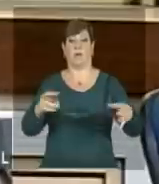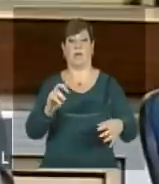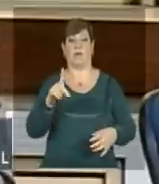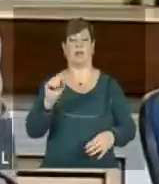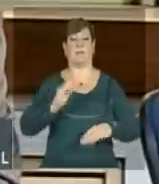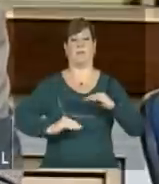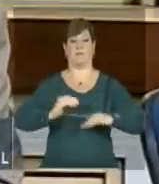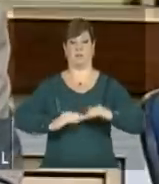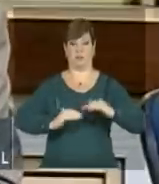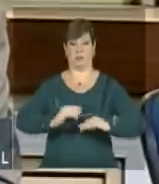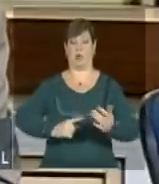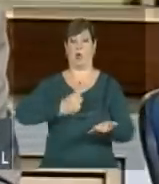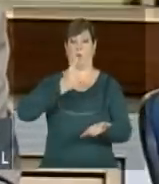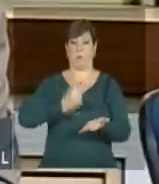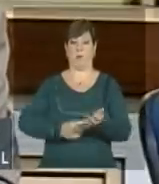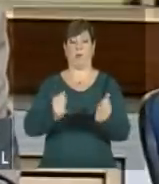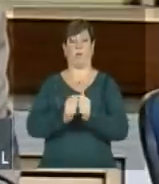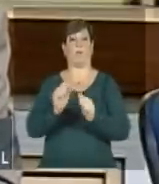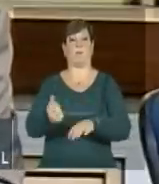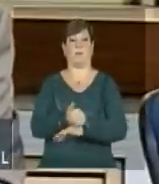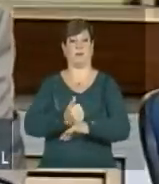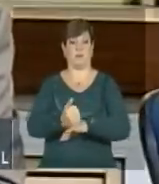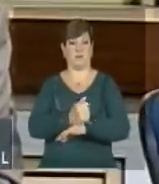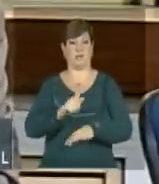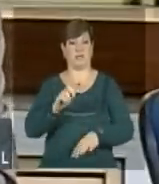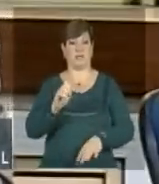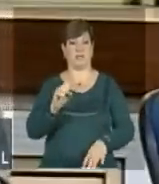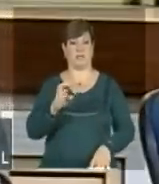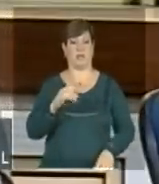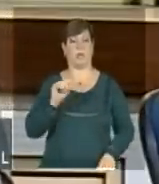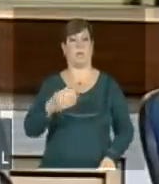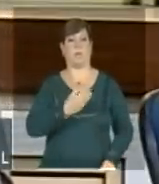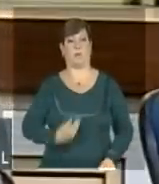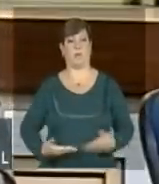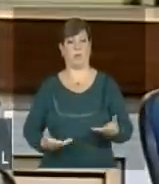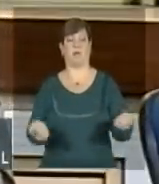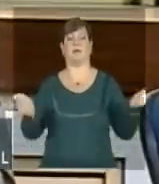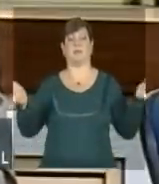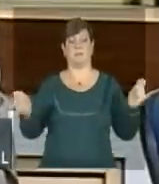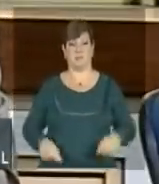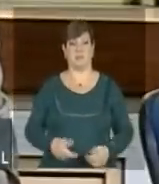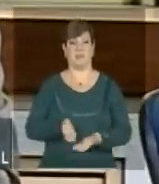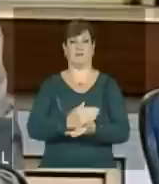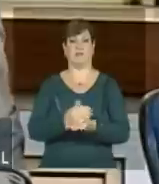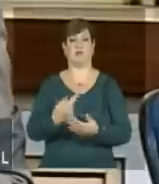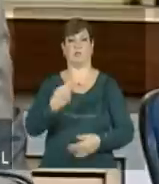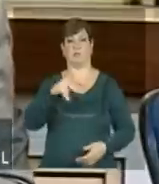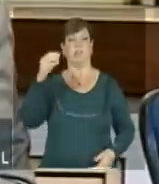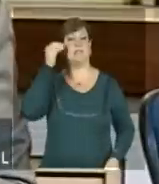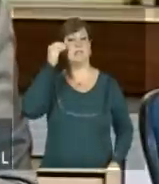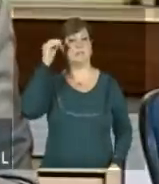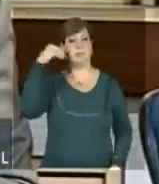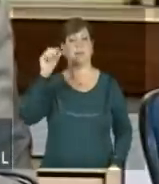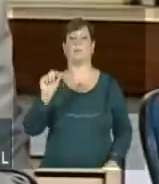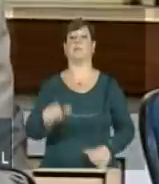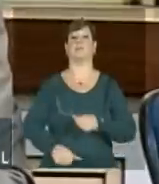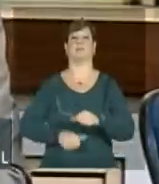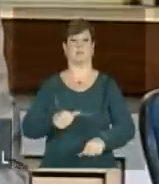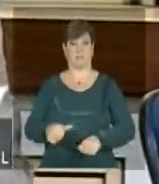profissionais comprometidos com a melhoria da gestão pública e capazes de compartilhar sua experiência de mudança.